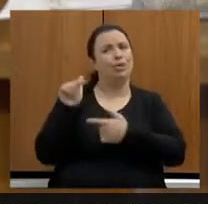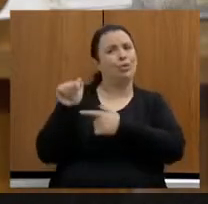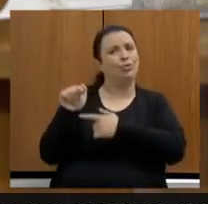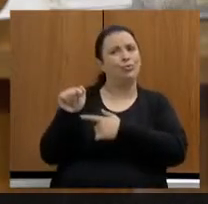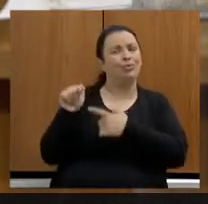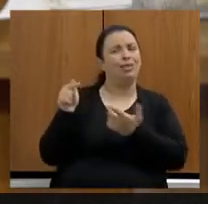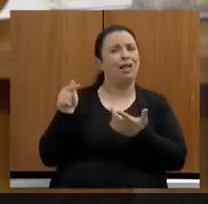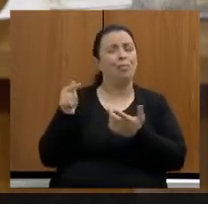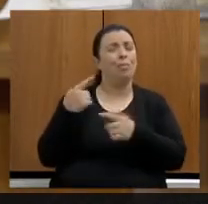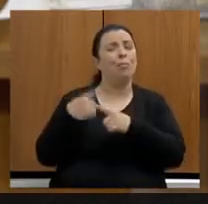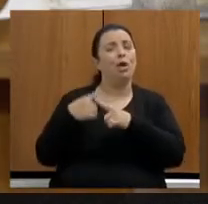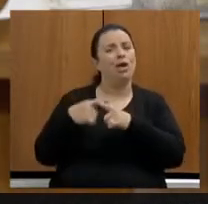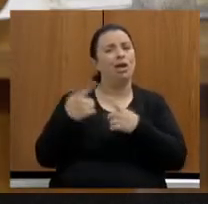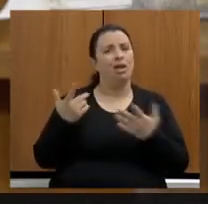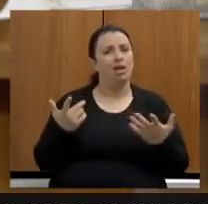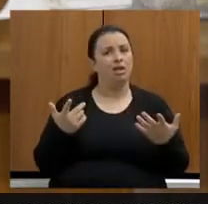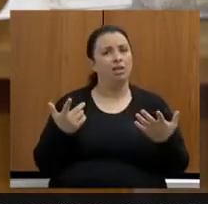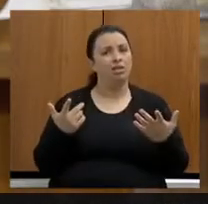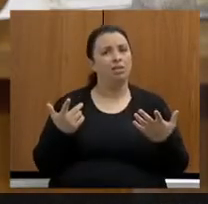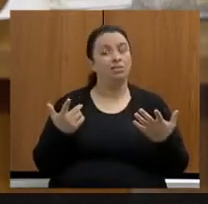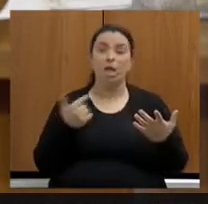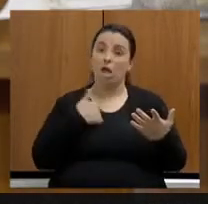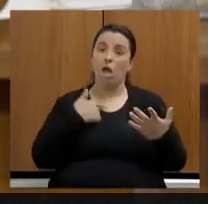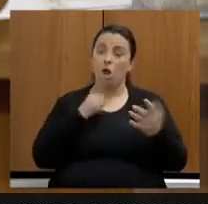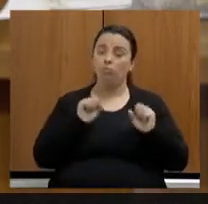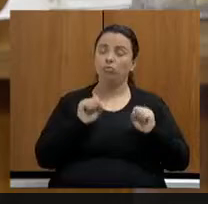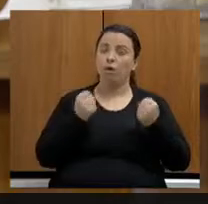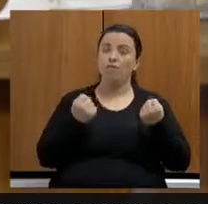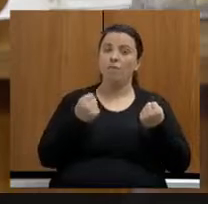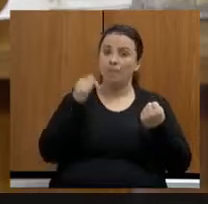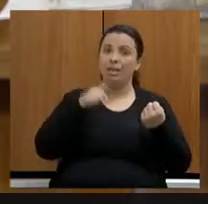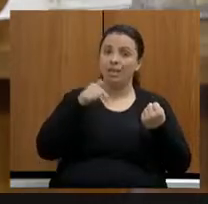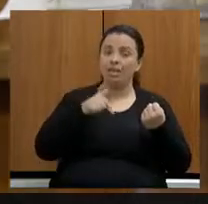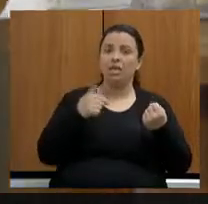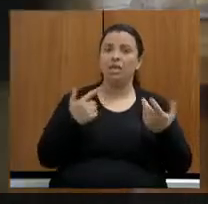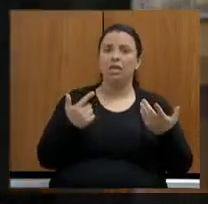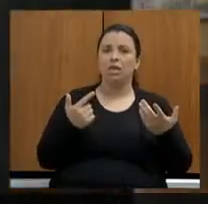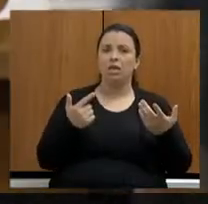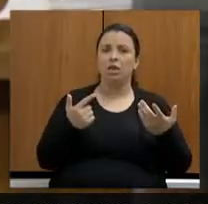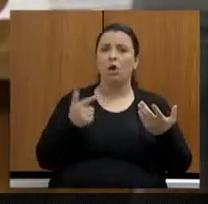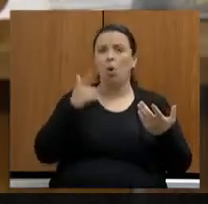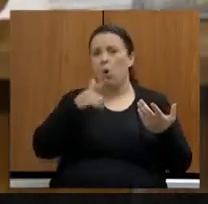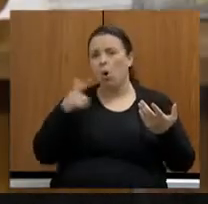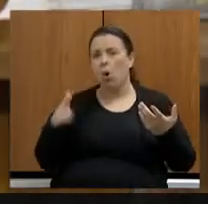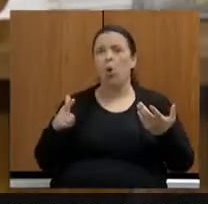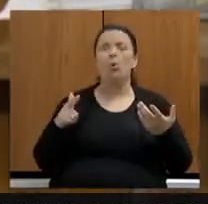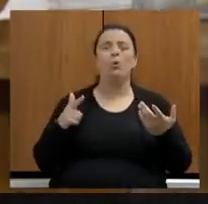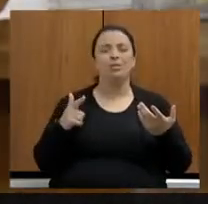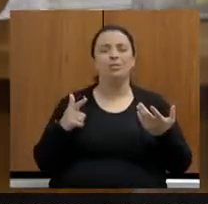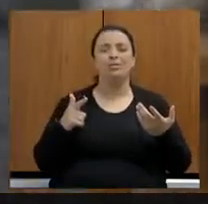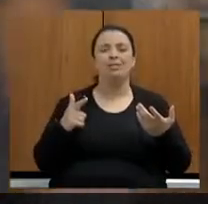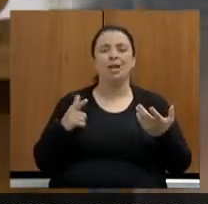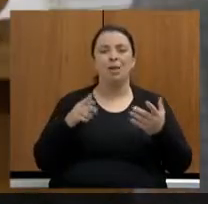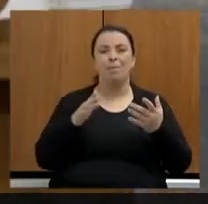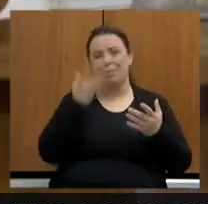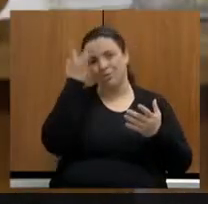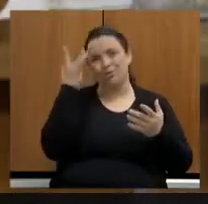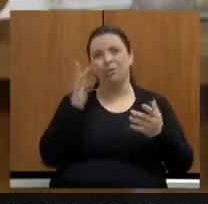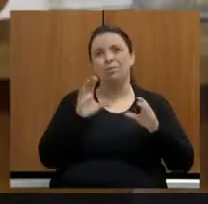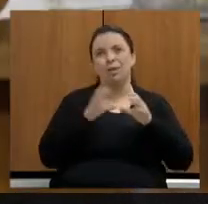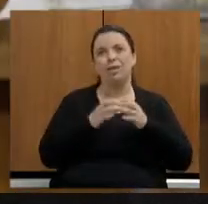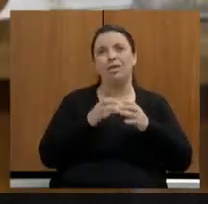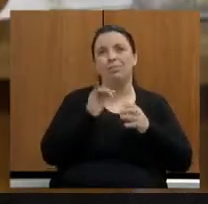esclarecimento do por quê Porque sim estou afirmando nesta casa acredito que já houve outras oportunidades da minha equipe afirmar aqui